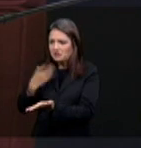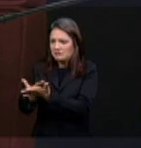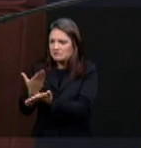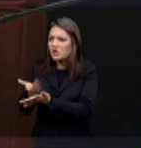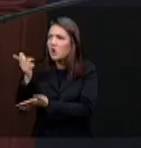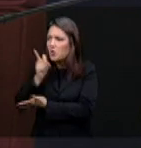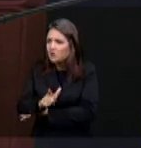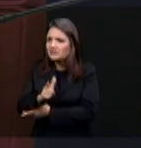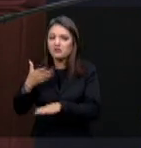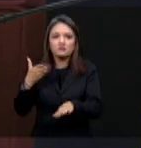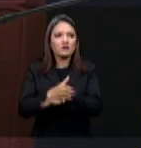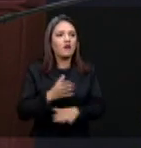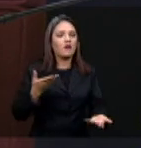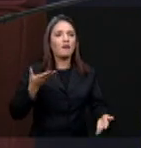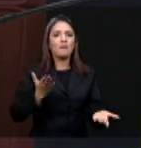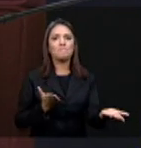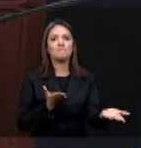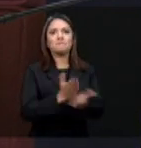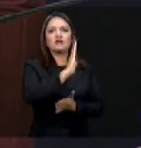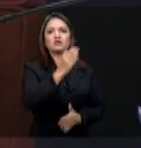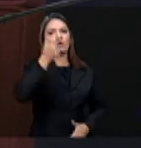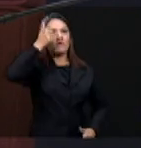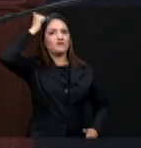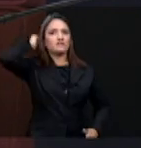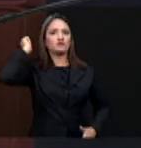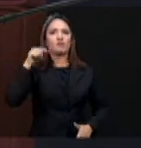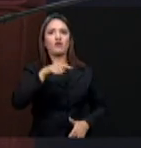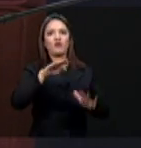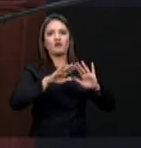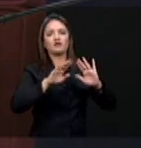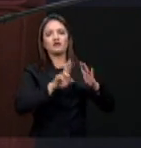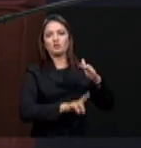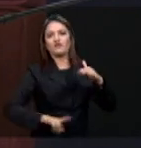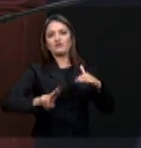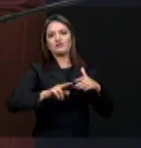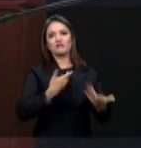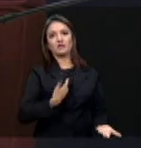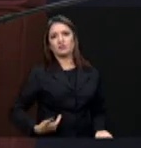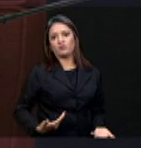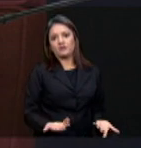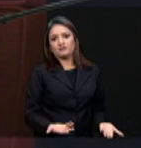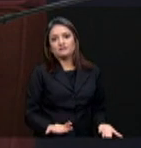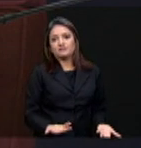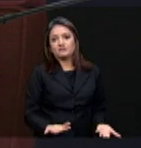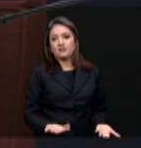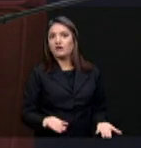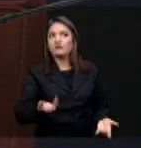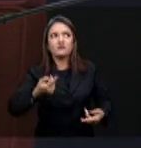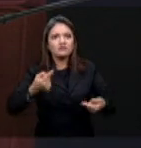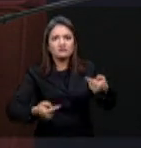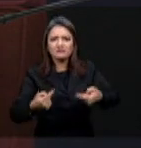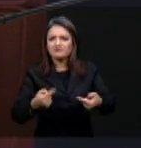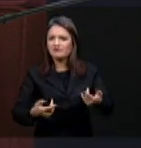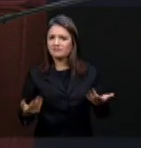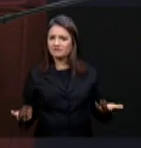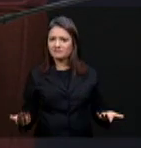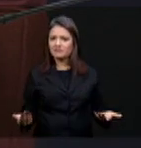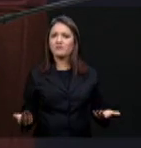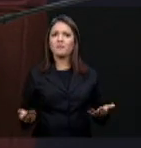permite que ela está sendo vestibular e até o debate de cotas em universidades a parte pública surgiu muito em função disso